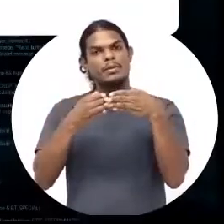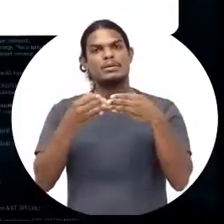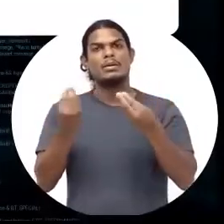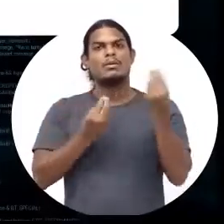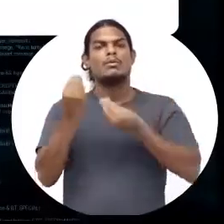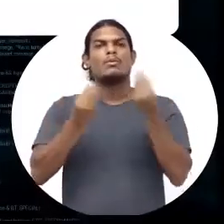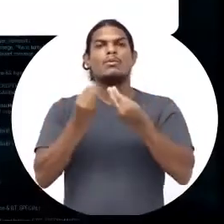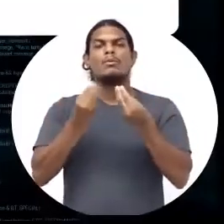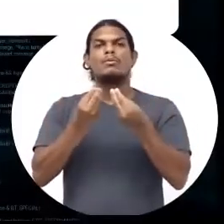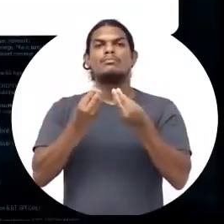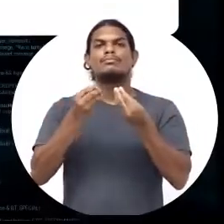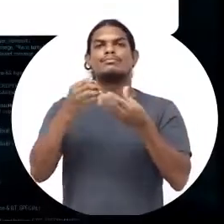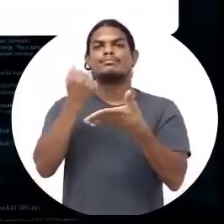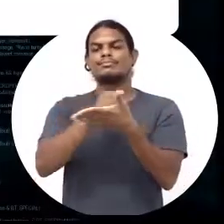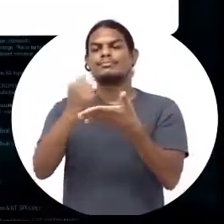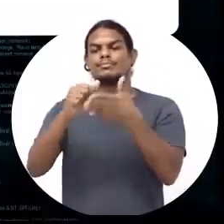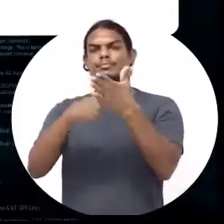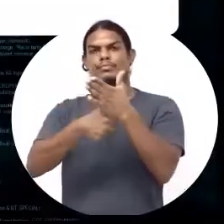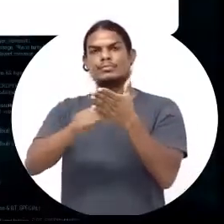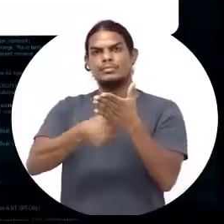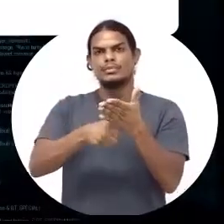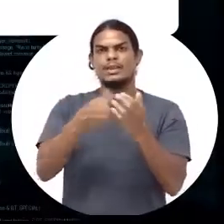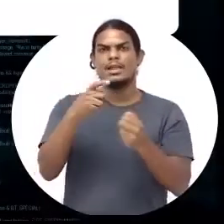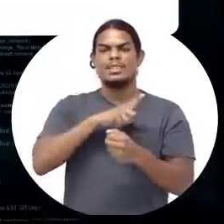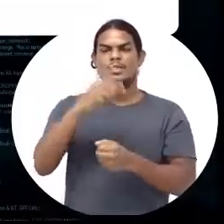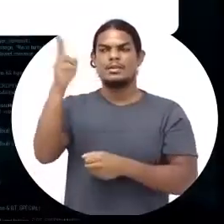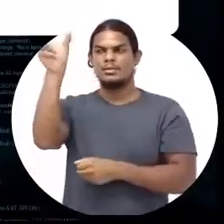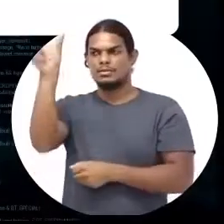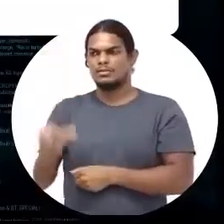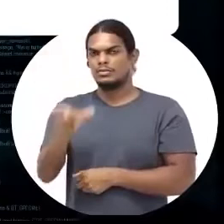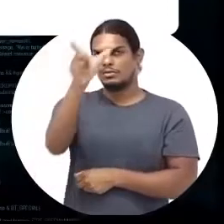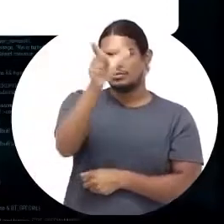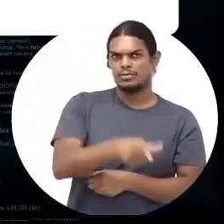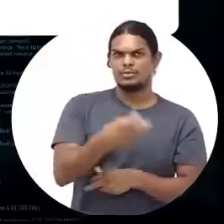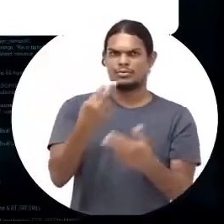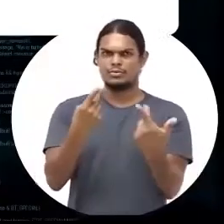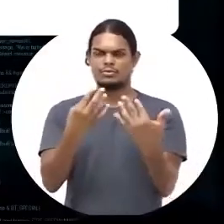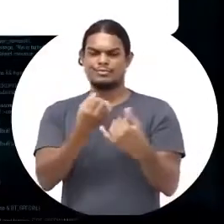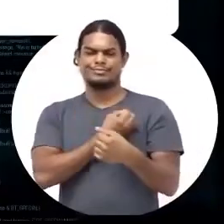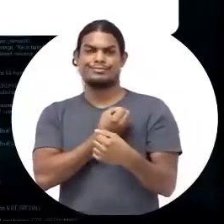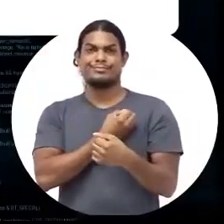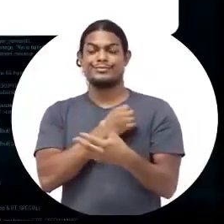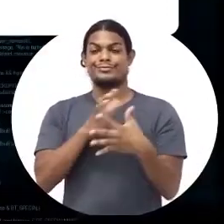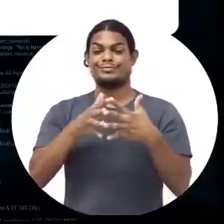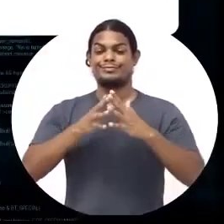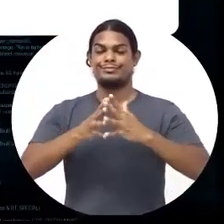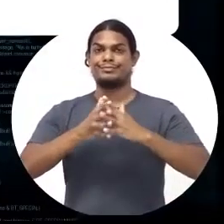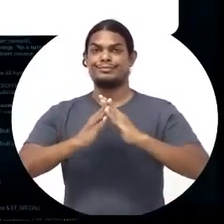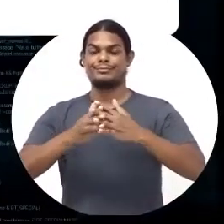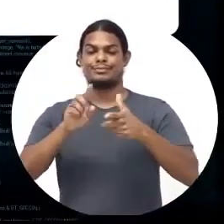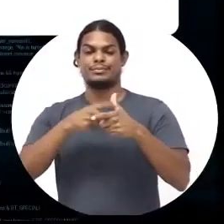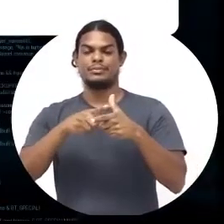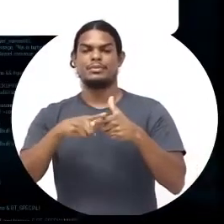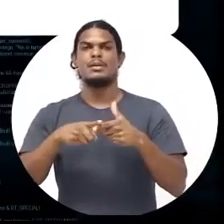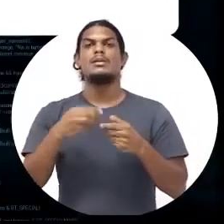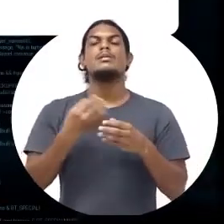tiver duas pessoas com o mesmo documento de identidade, vai dar uma bela de uma confusão. Então, no documento, numa